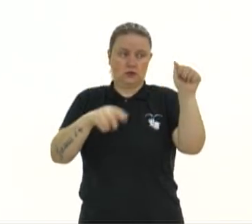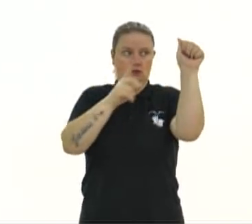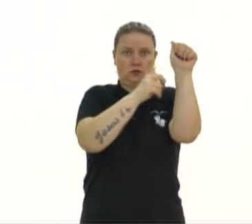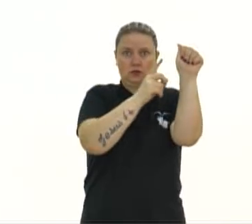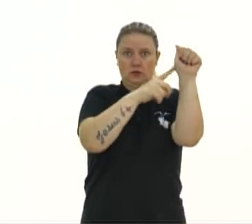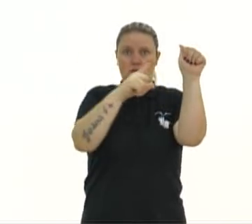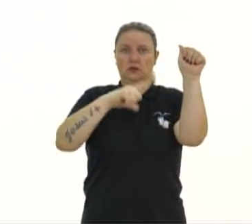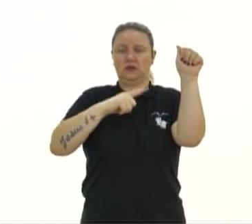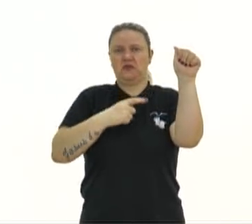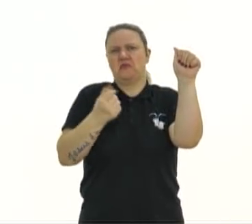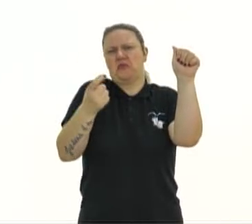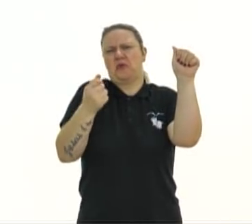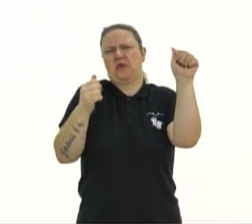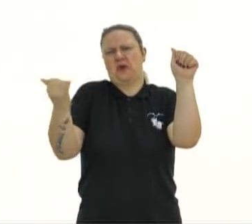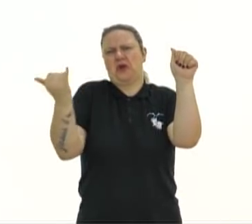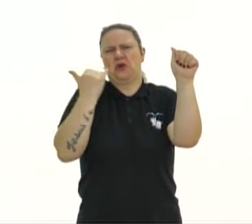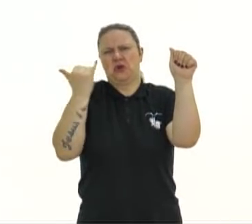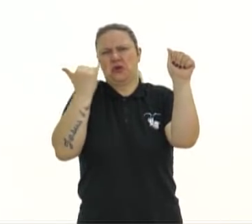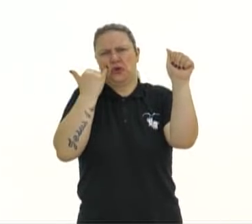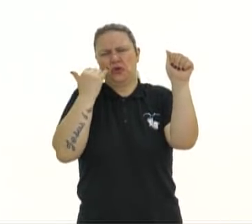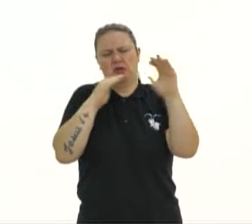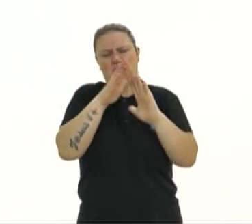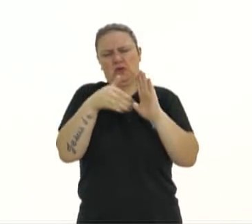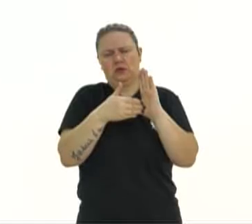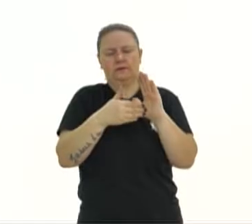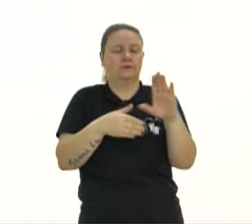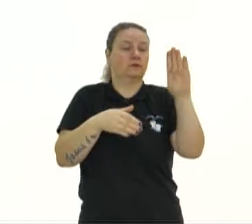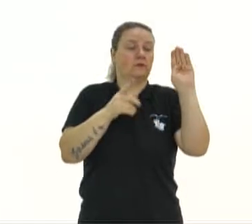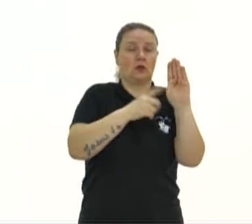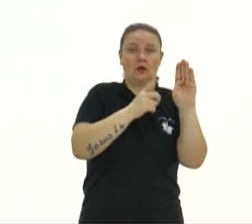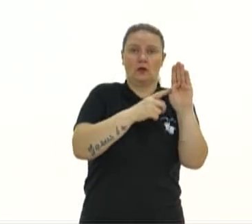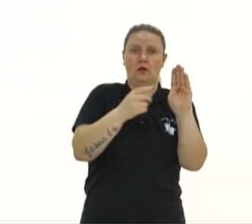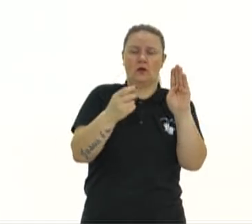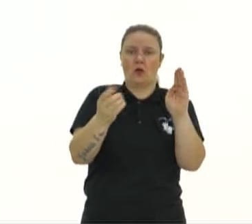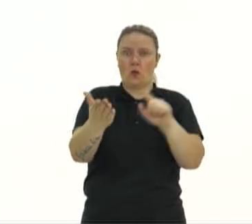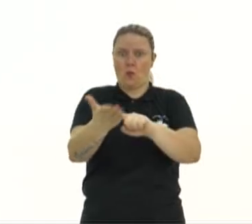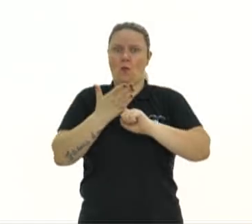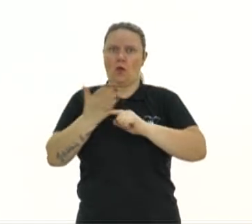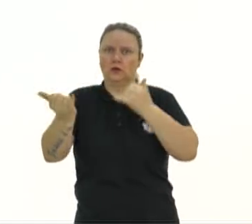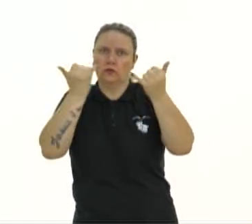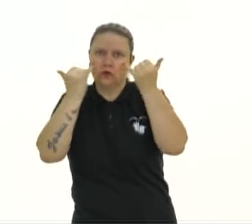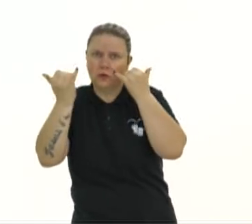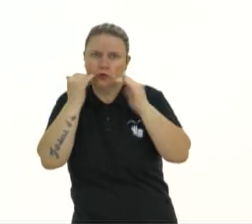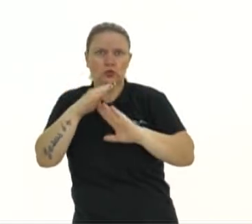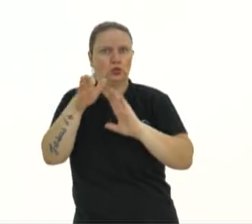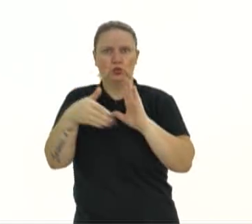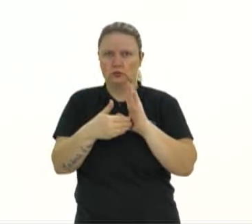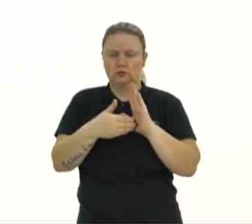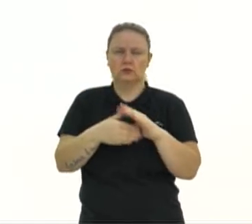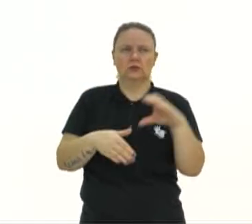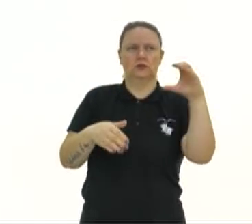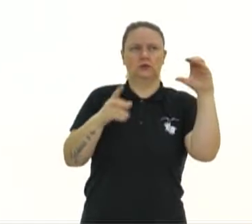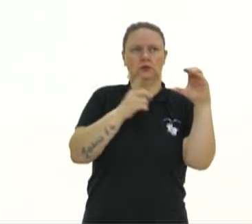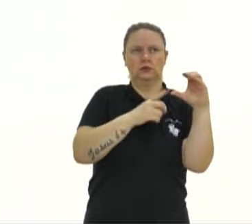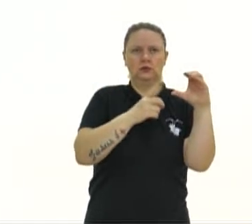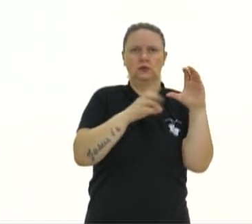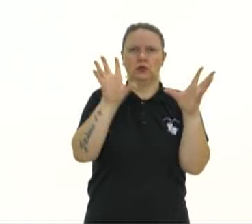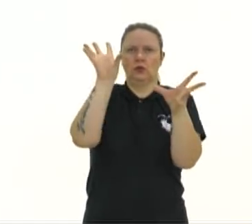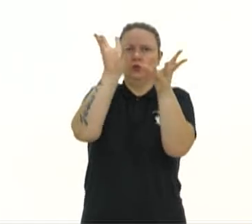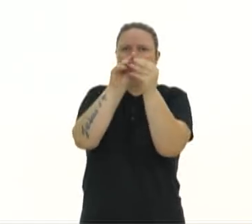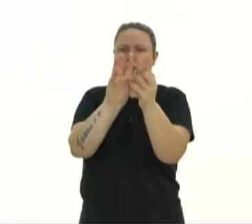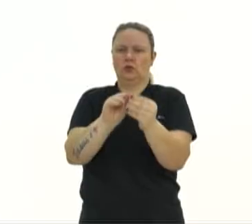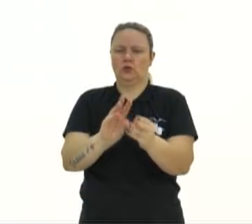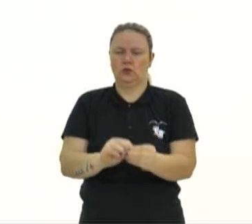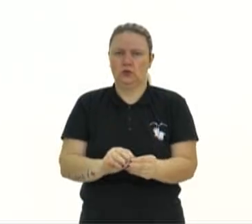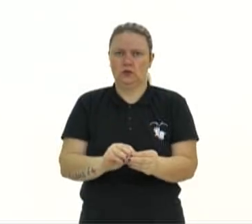tem pouco a ver com a notícia inteira. B. traz todas as informações da notícia. C. resume o assunto